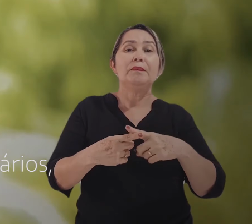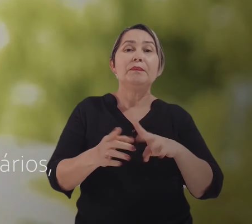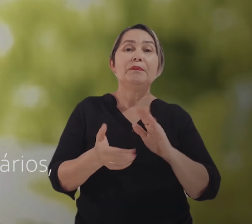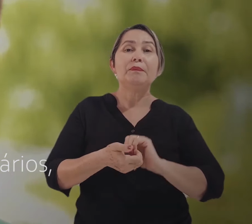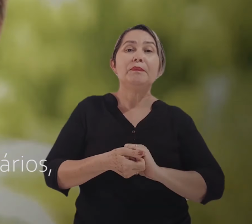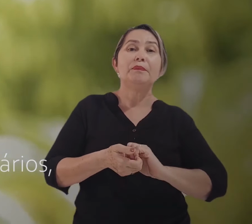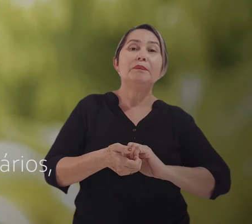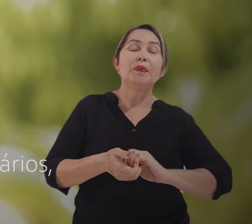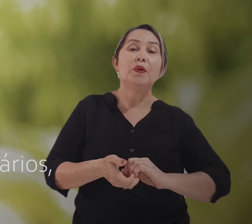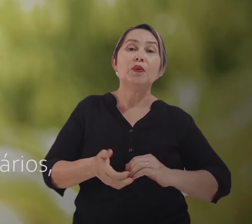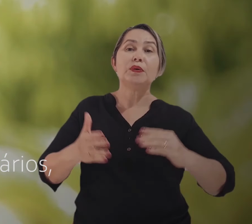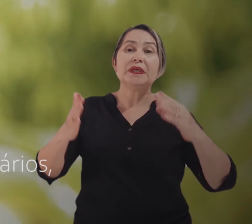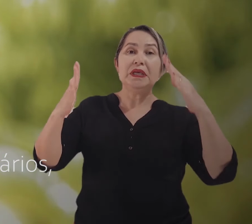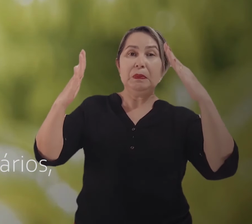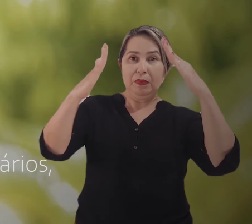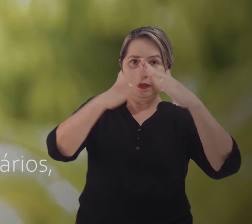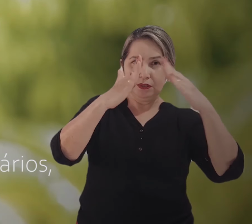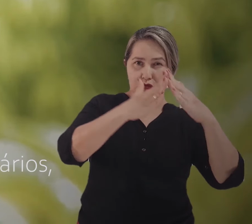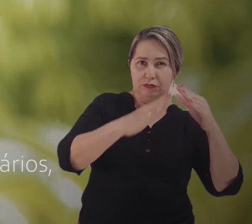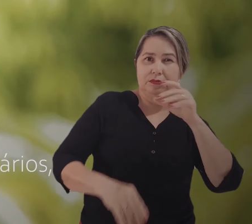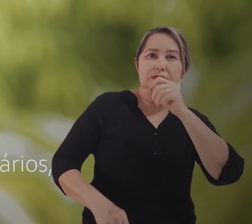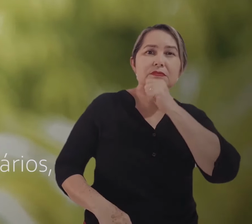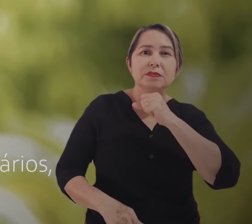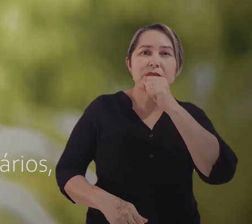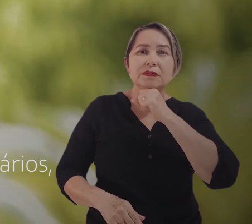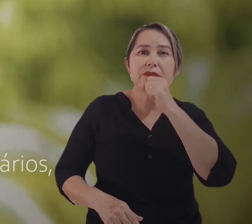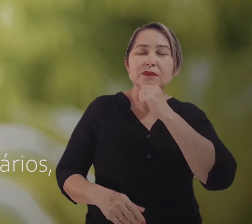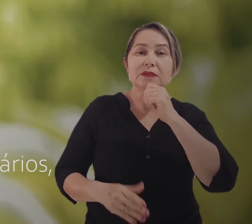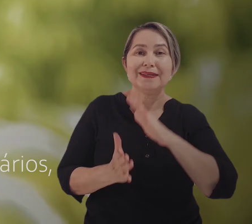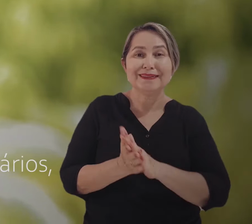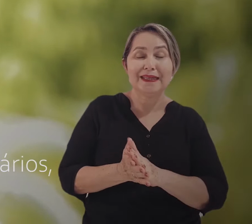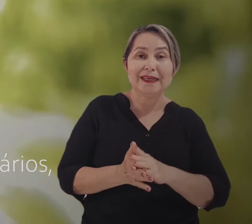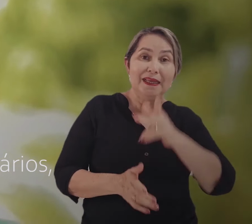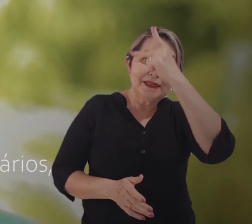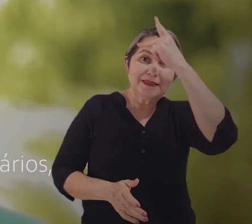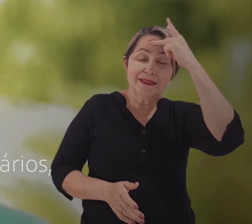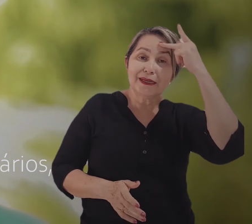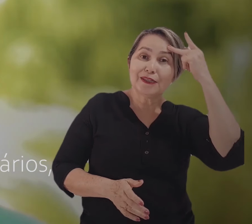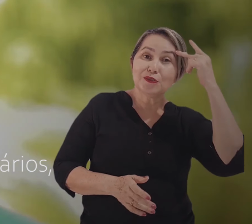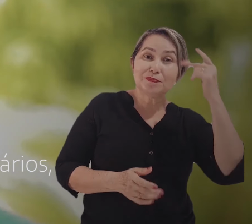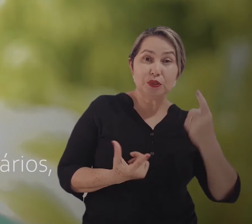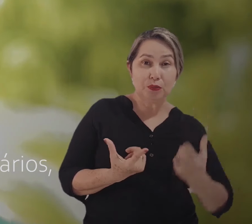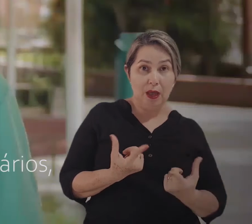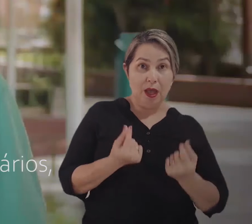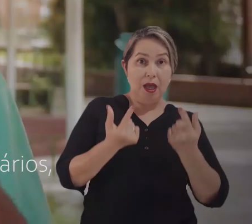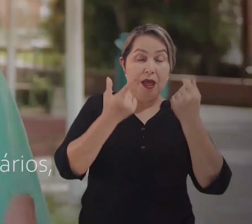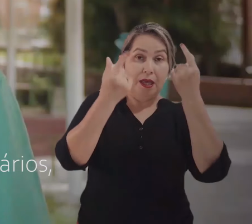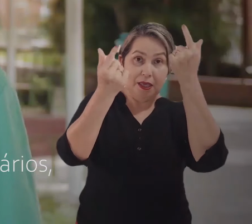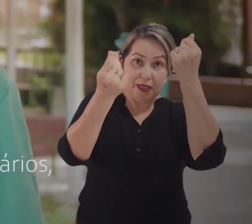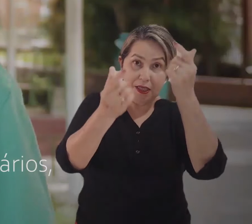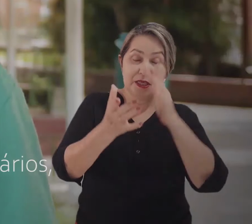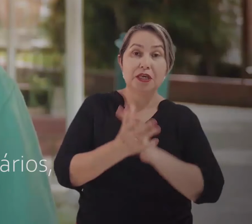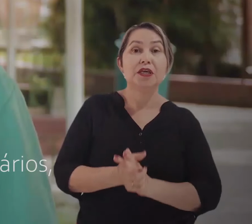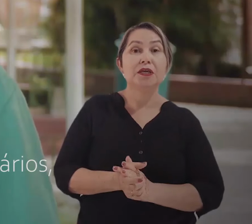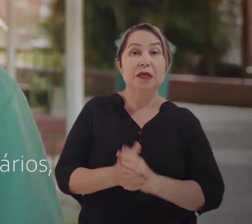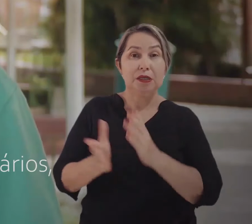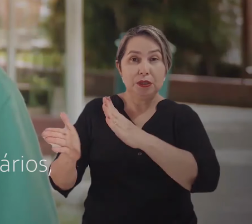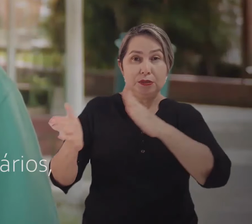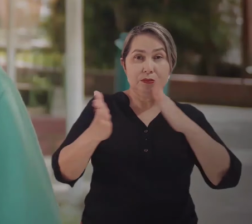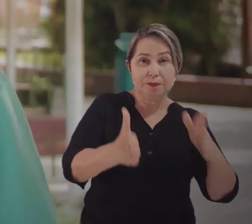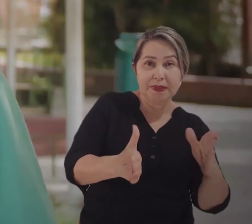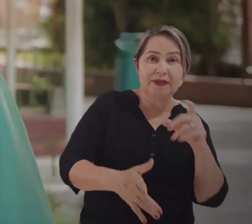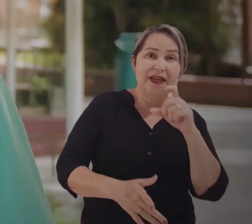que é do casario antigo, eles são que é dos grandes latifundiários, né? Por exemplo, que é no tempo que é do ciclo, que é da castanha,